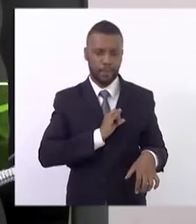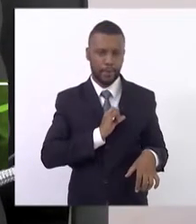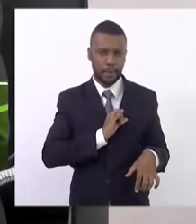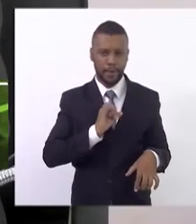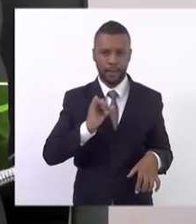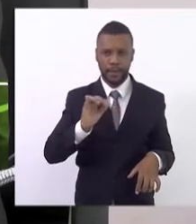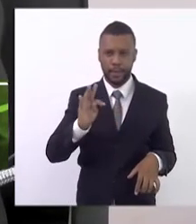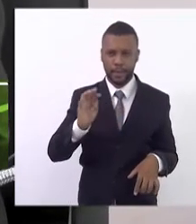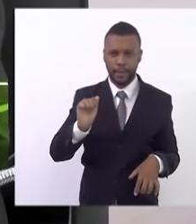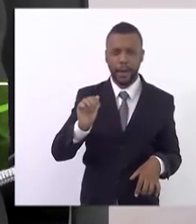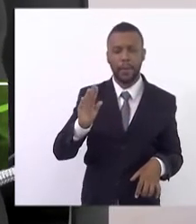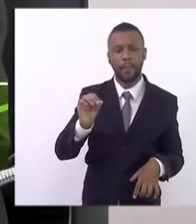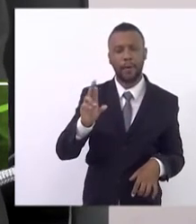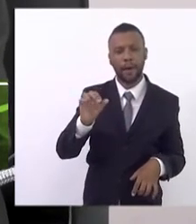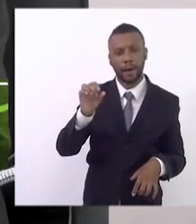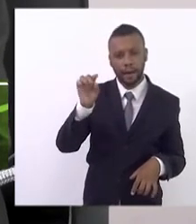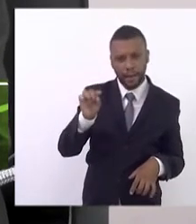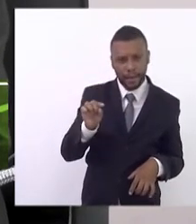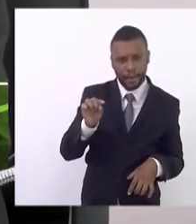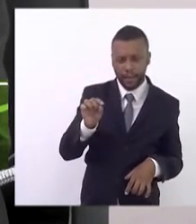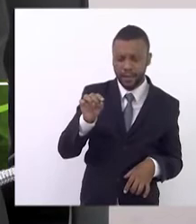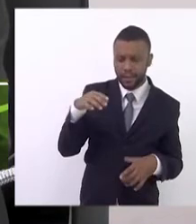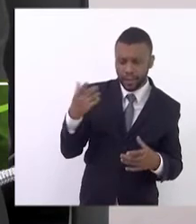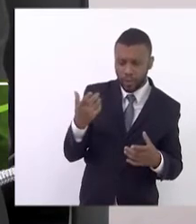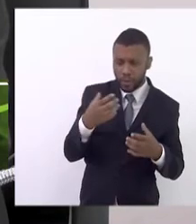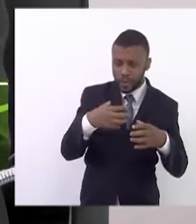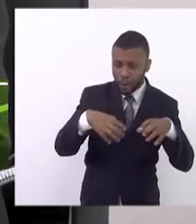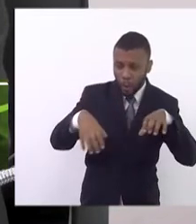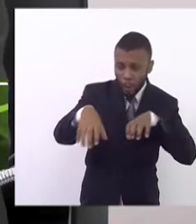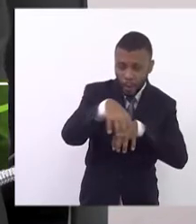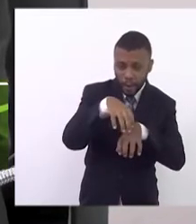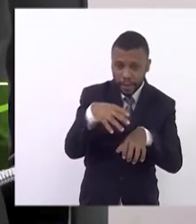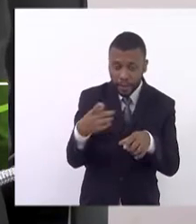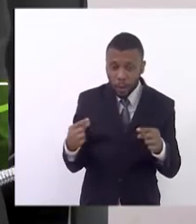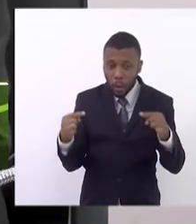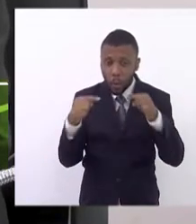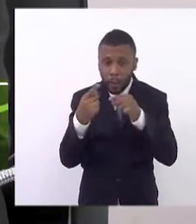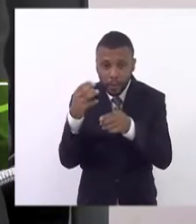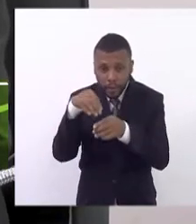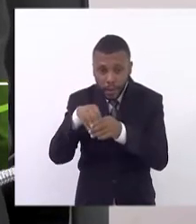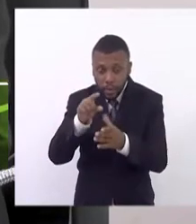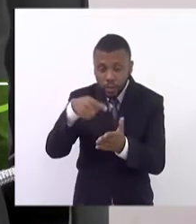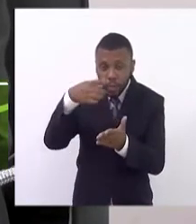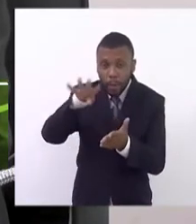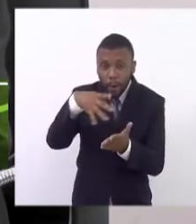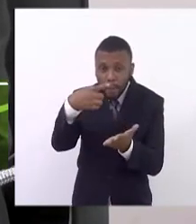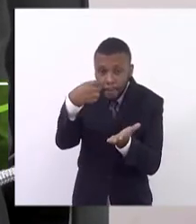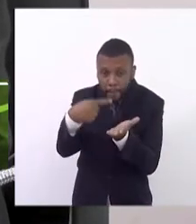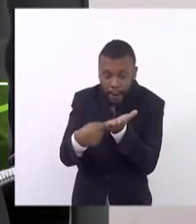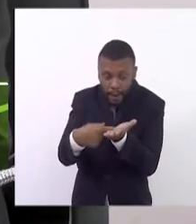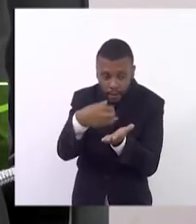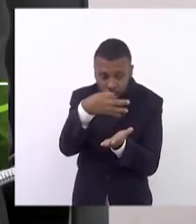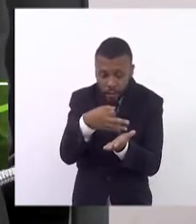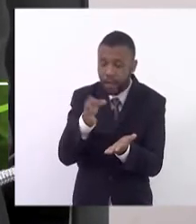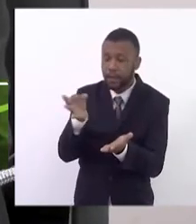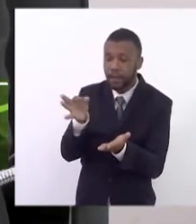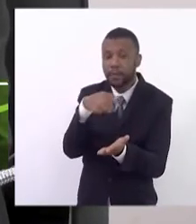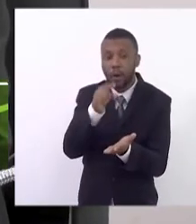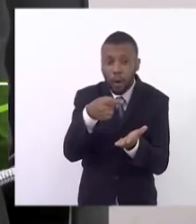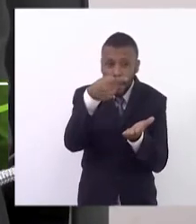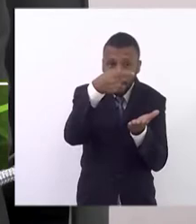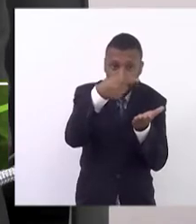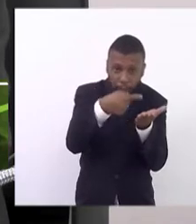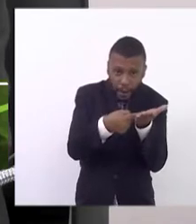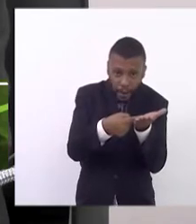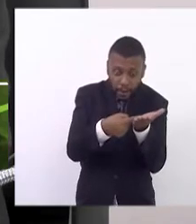saneamento de Itaboraí está dentro desse pacto? Perfeitamente. Então é um pacto do Rio de Janeiro e outro pacto do outro lado da Bahia,